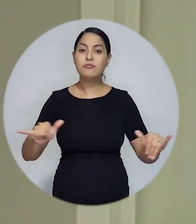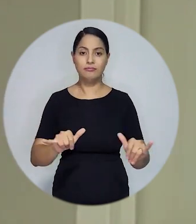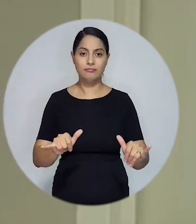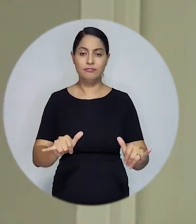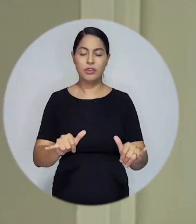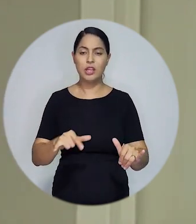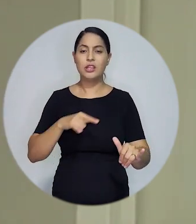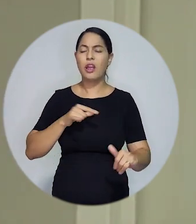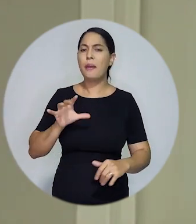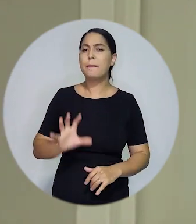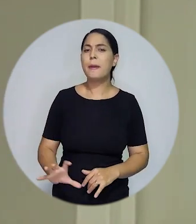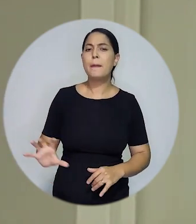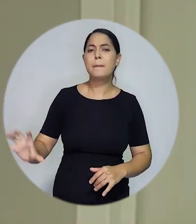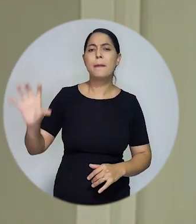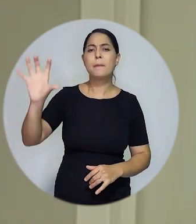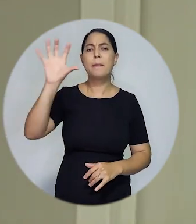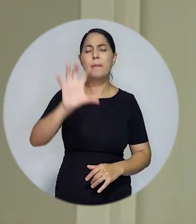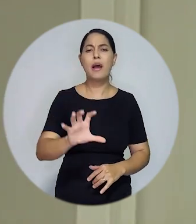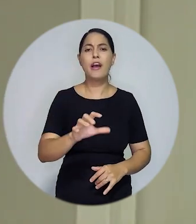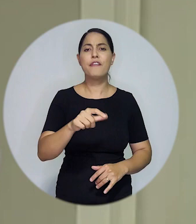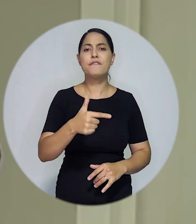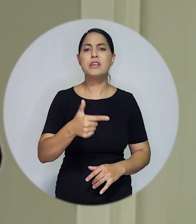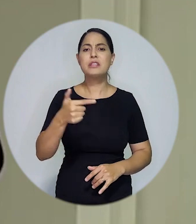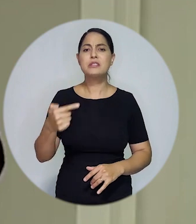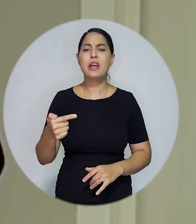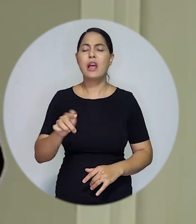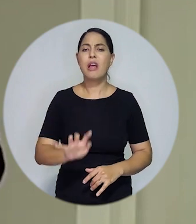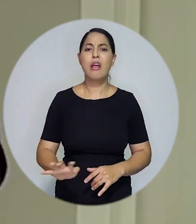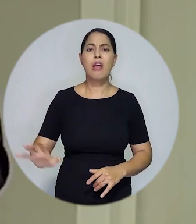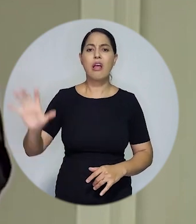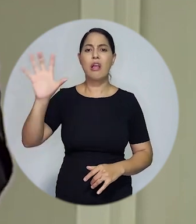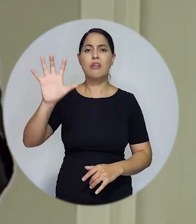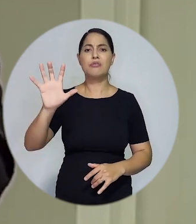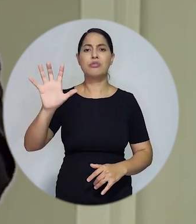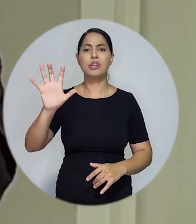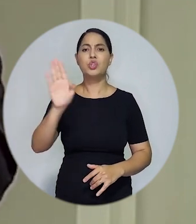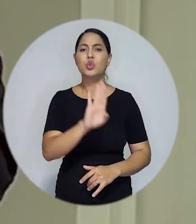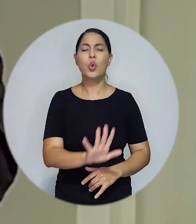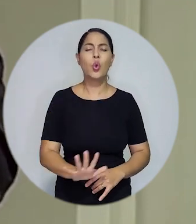nós encontramos nas 27 seccionais e subseções desse país,